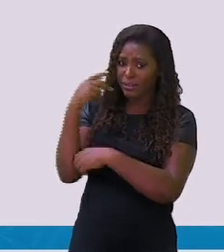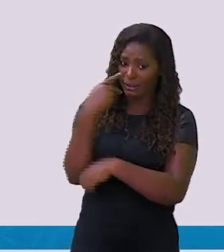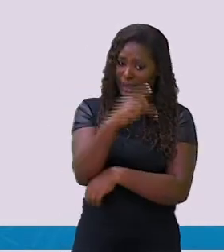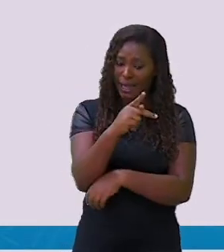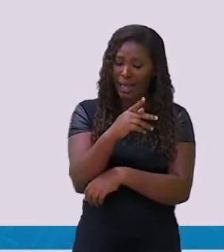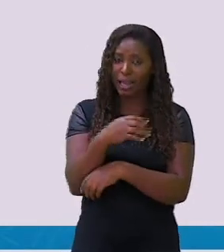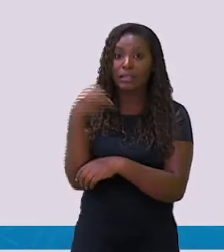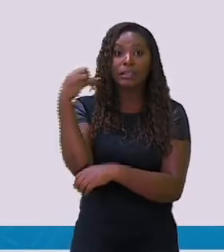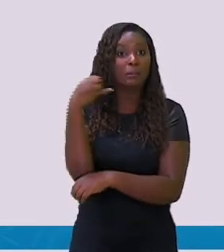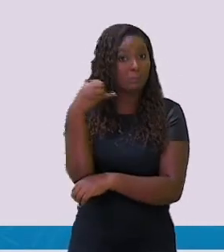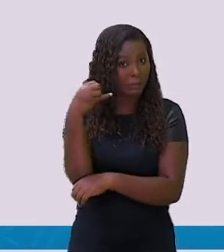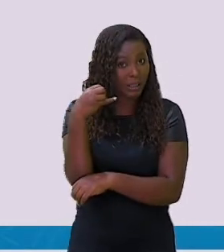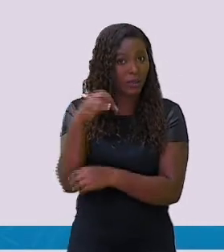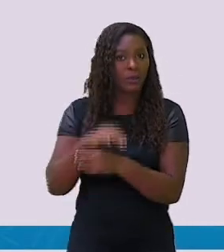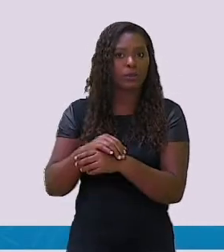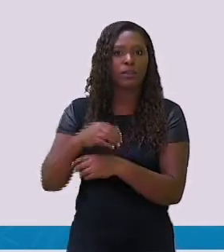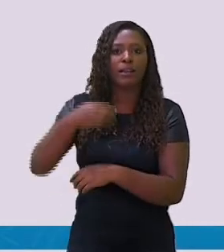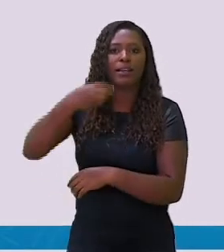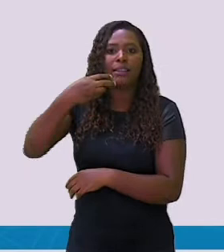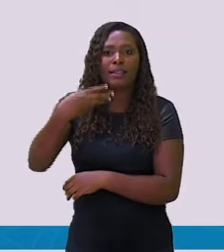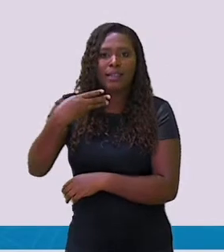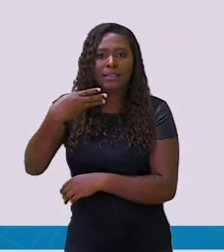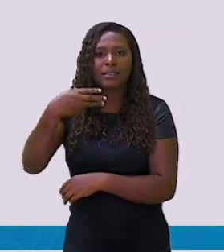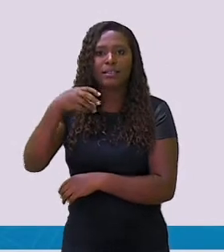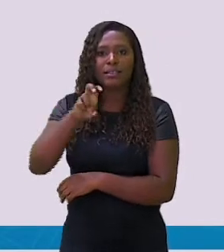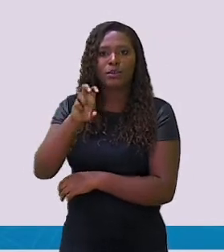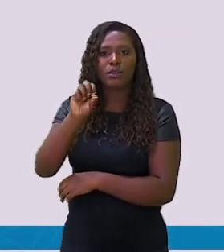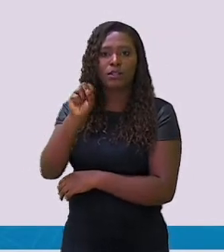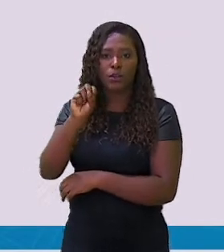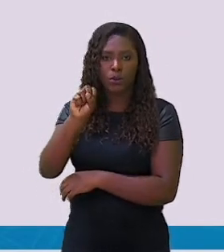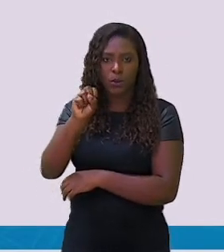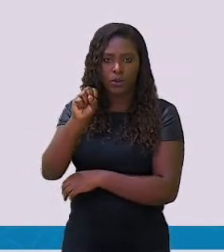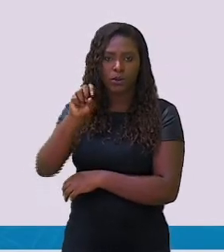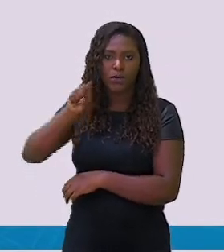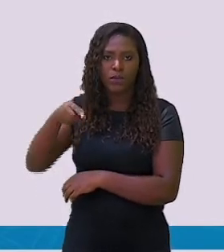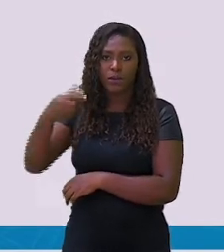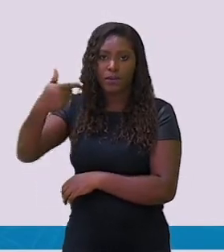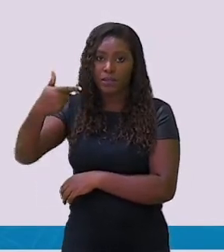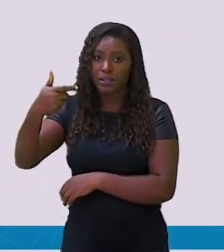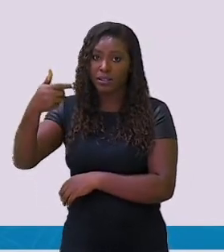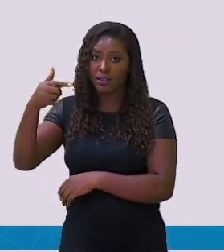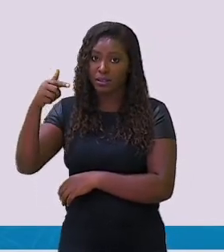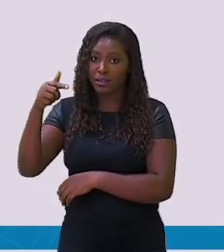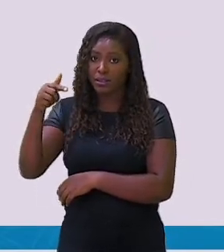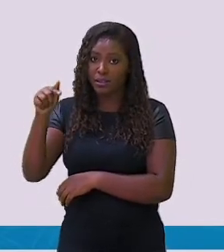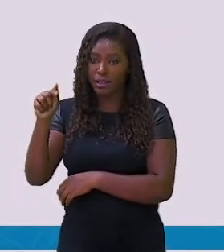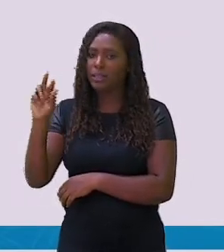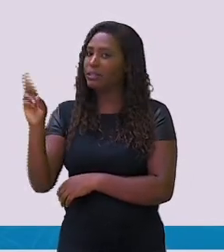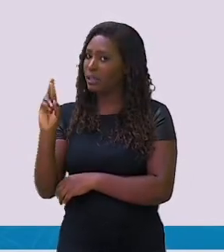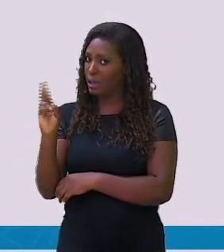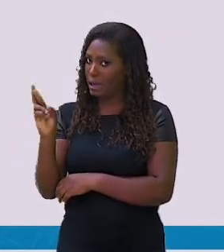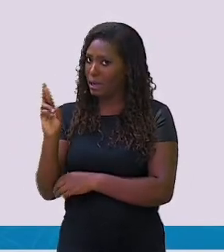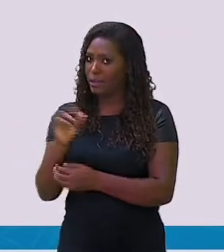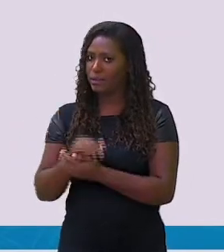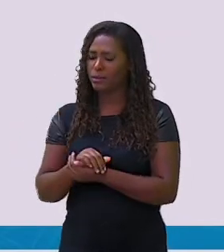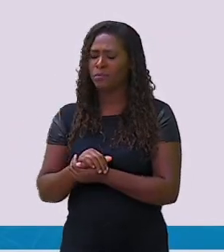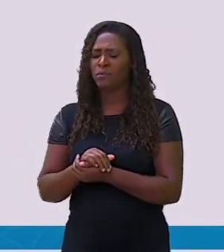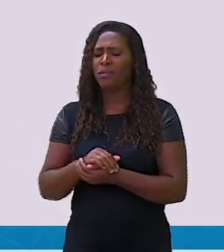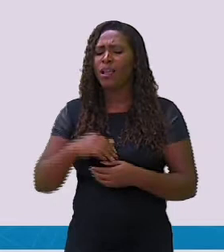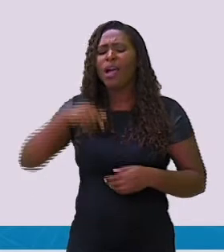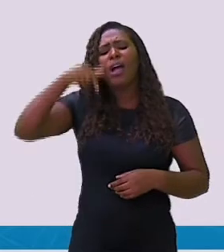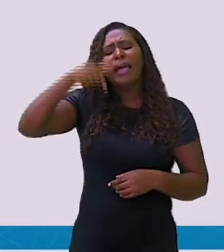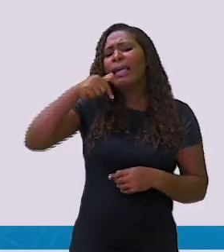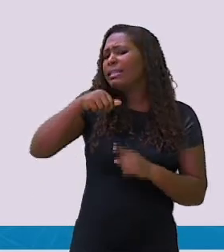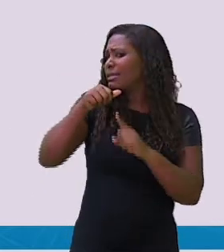centavos neste mês com juros cobrados pelo banco sua dívida de